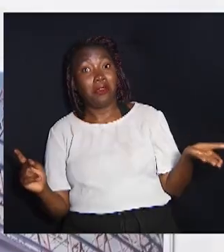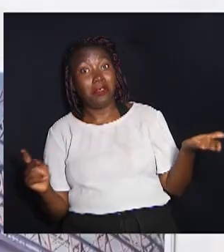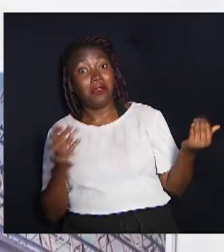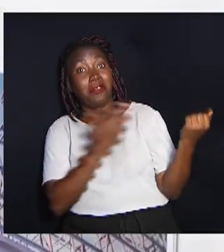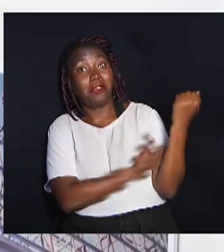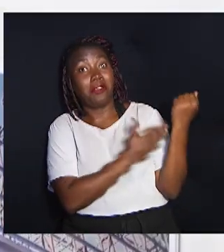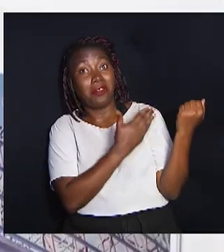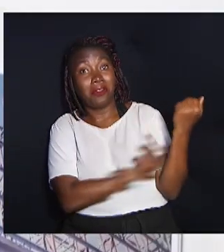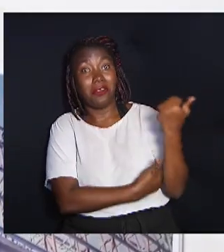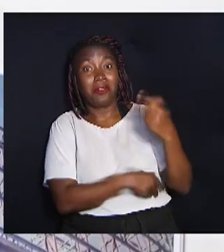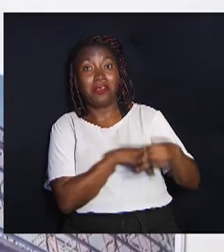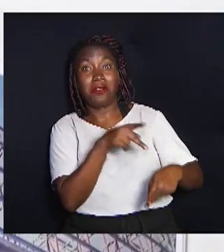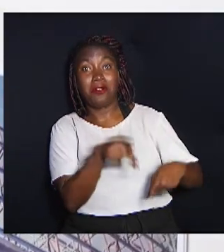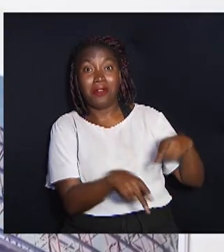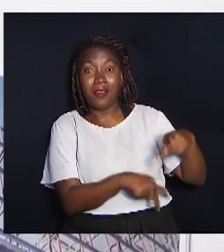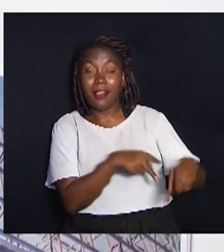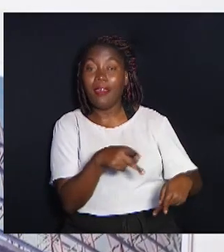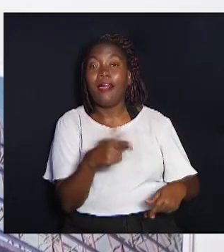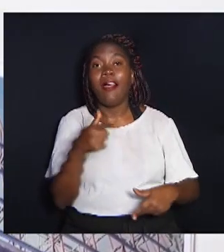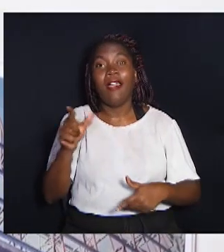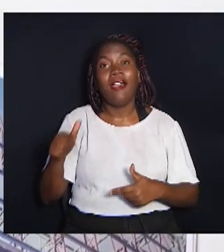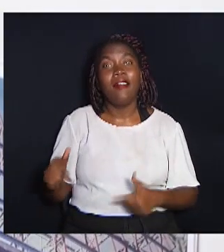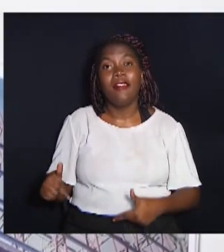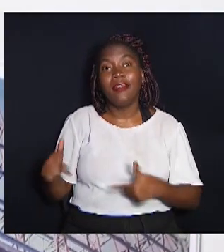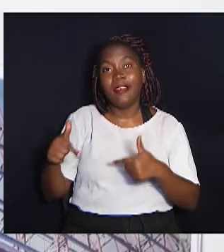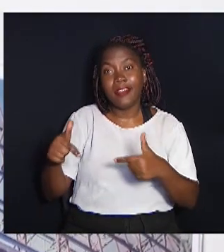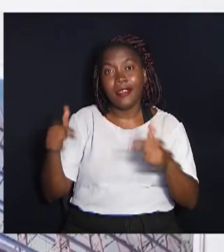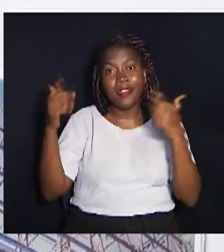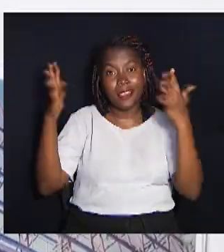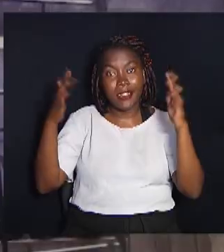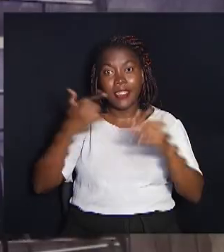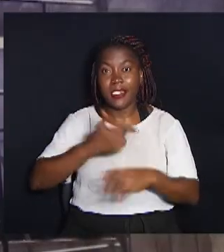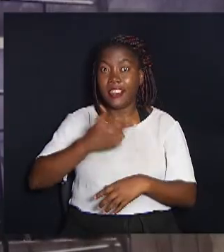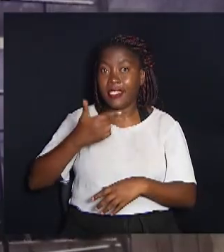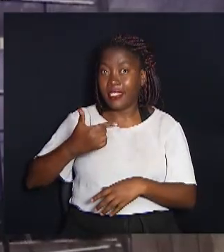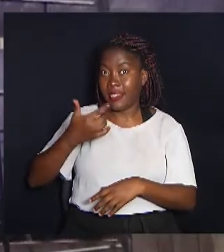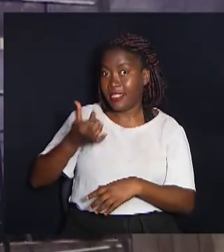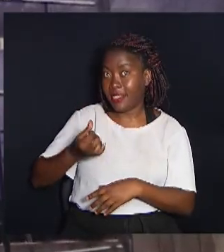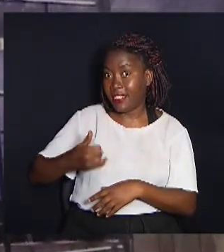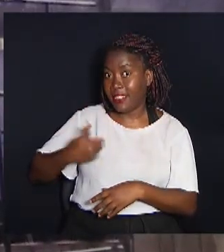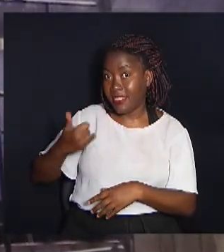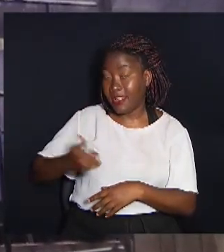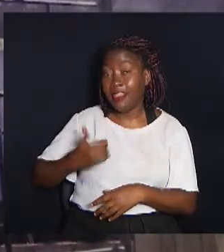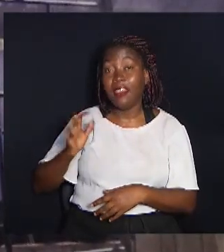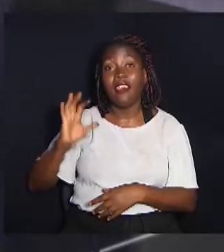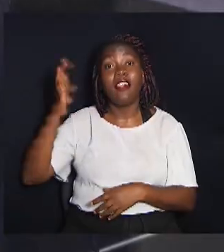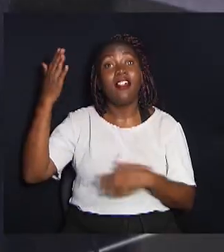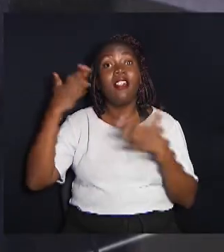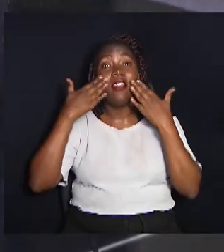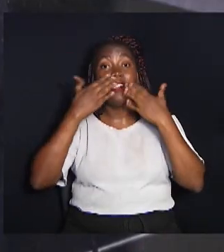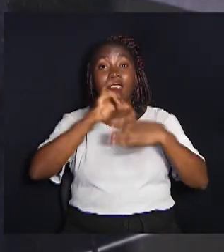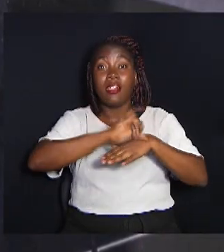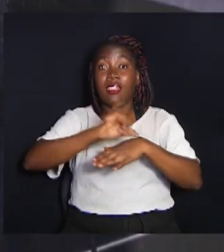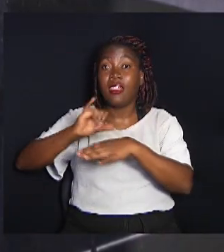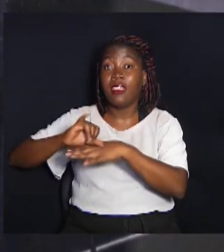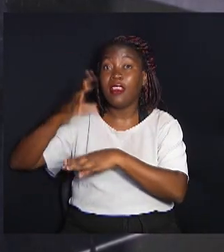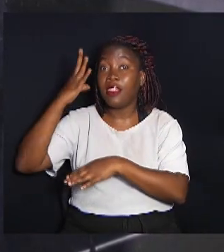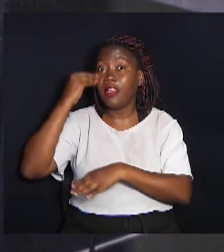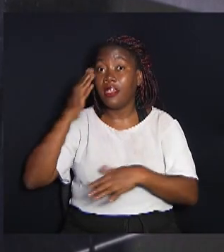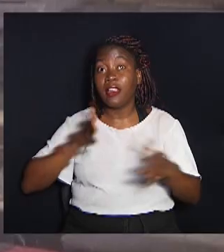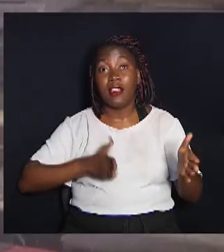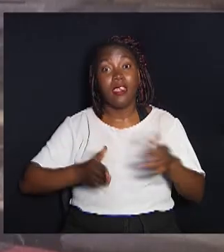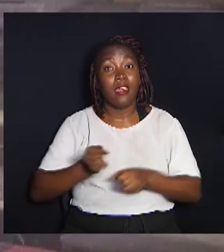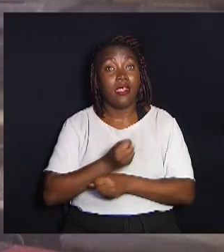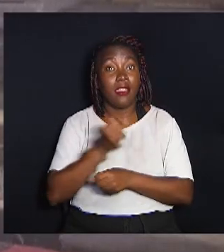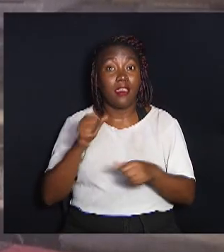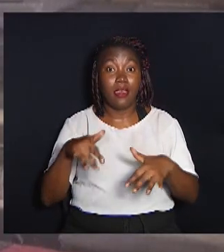Público. Entre outras ações de comemoração dos 226 anos, acontece uma exposição de fotos do período da construção do